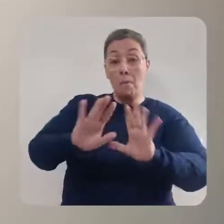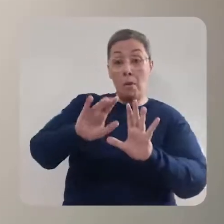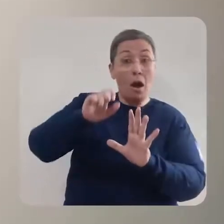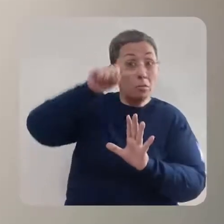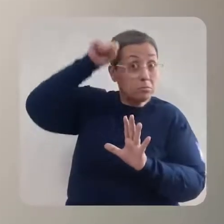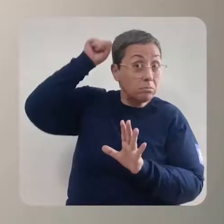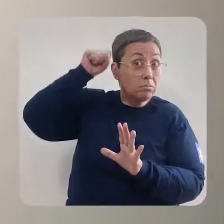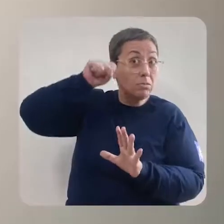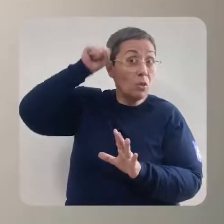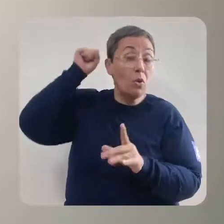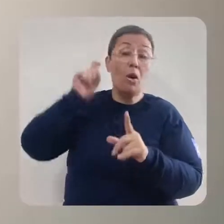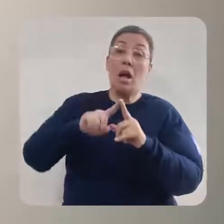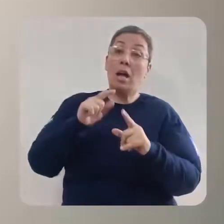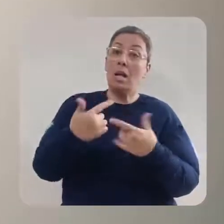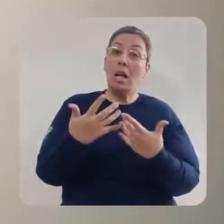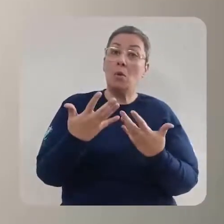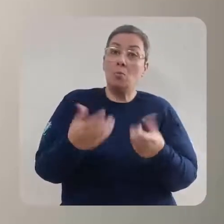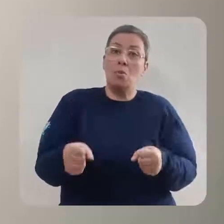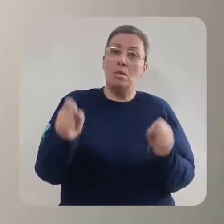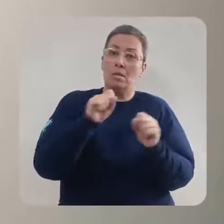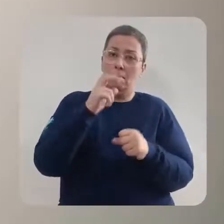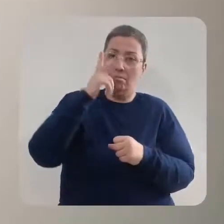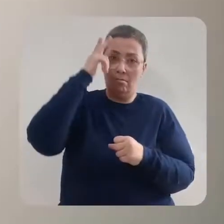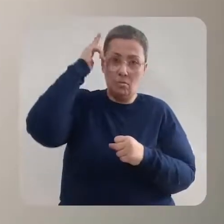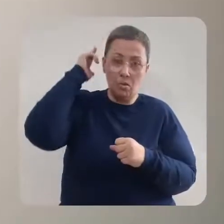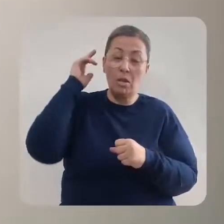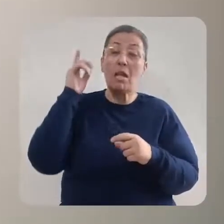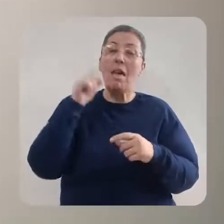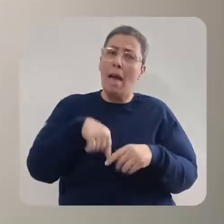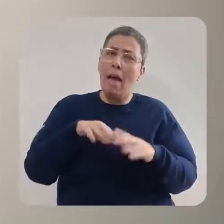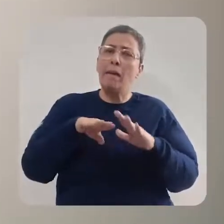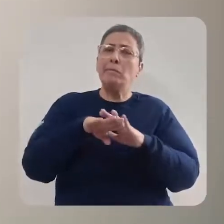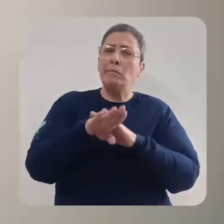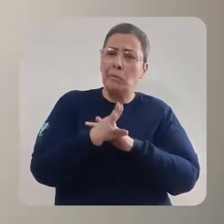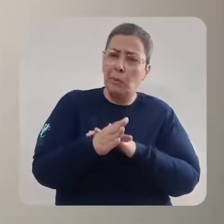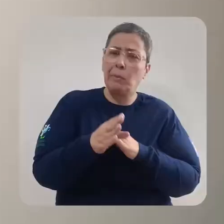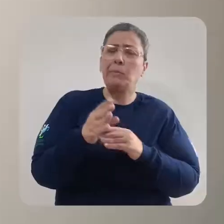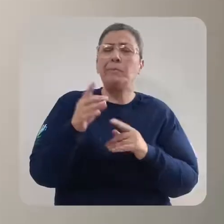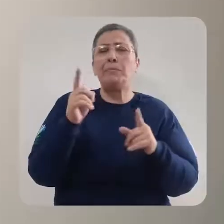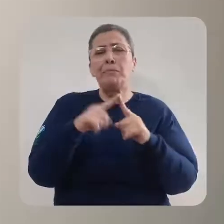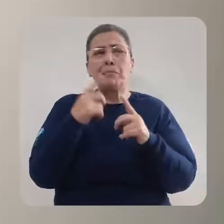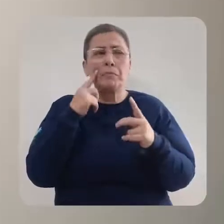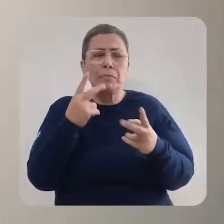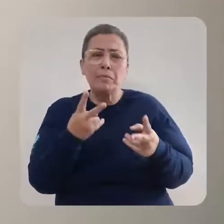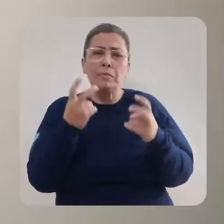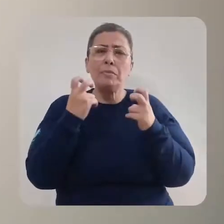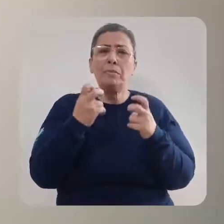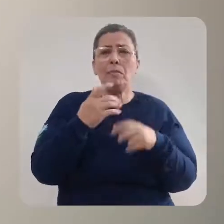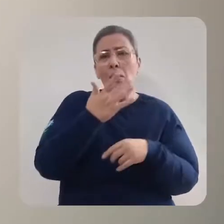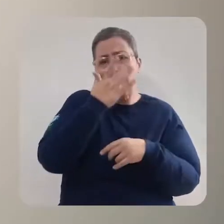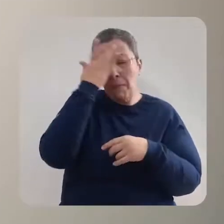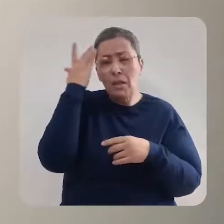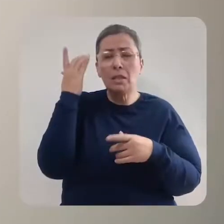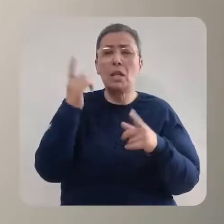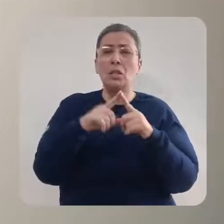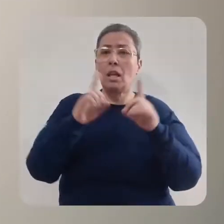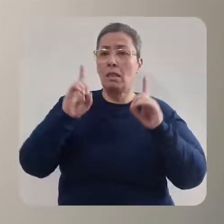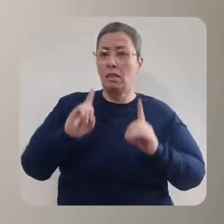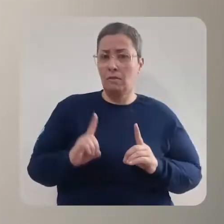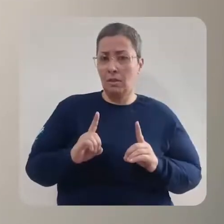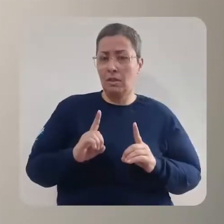a máquina, né? E não deixando cortar. É muito comum, se vocês observarem, pessoas